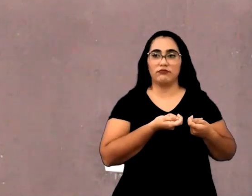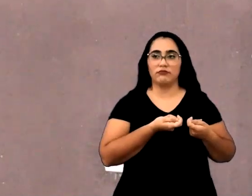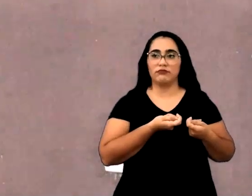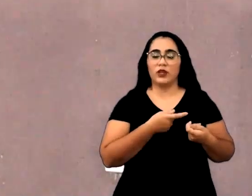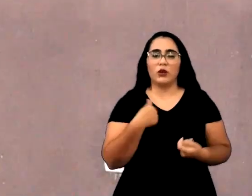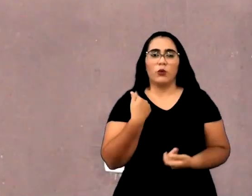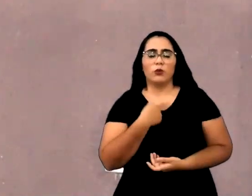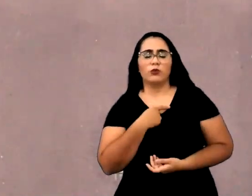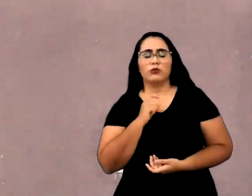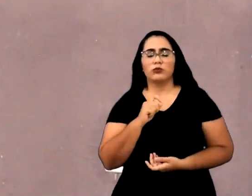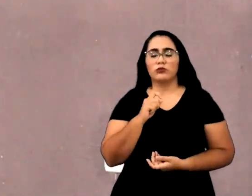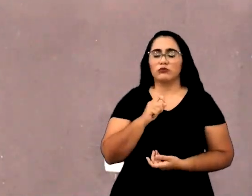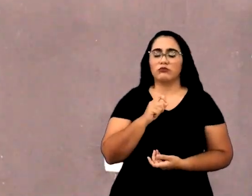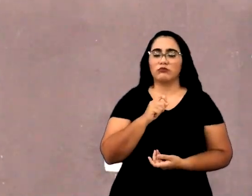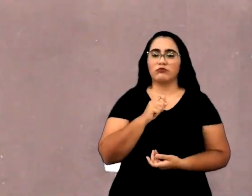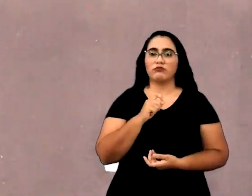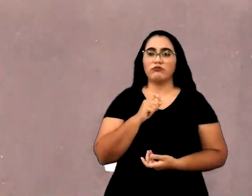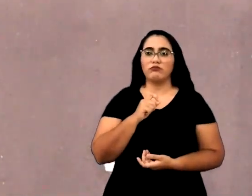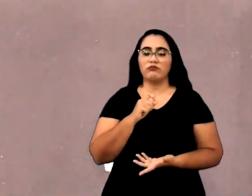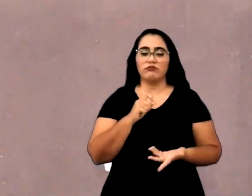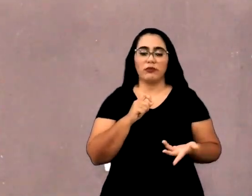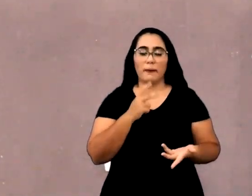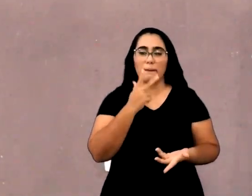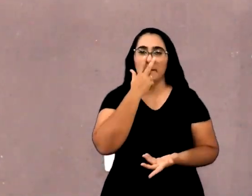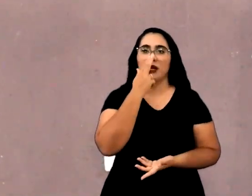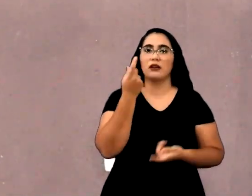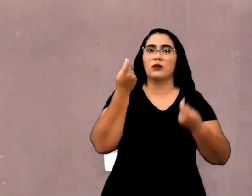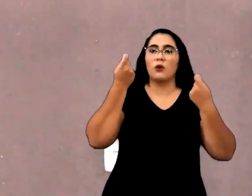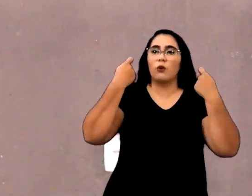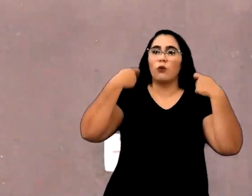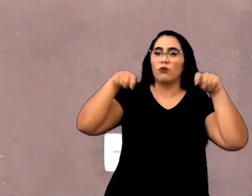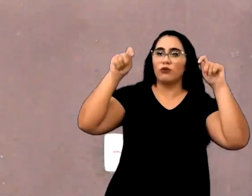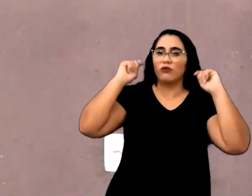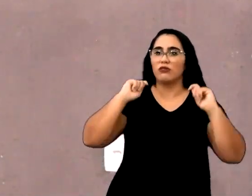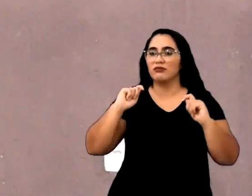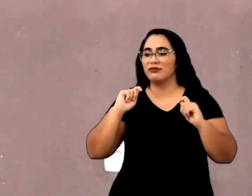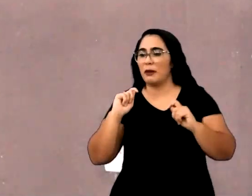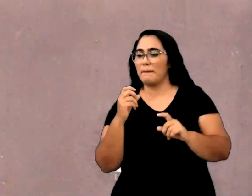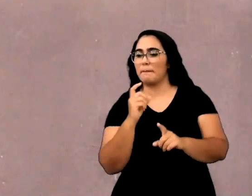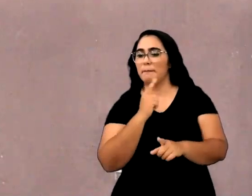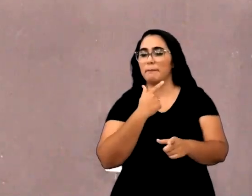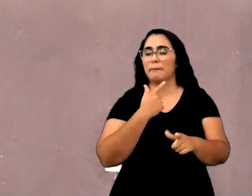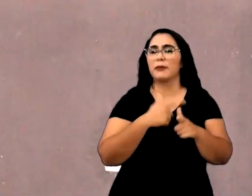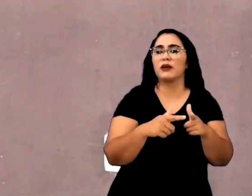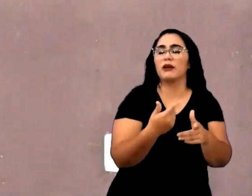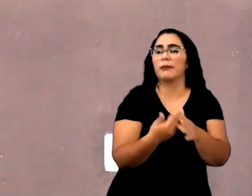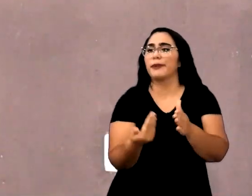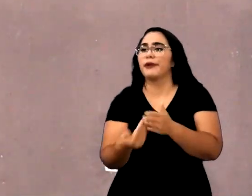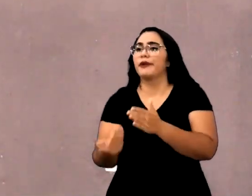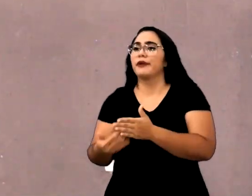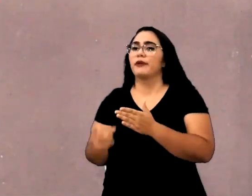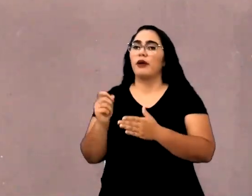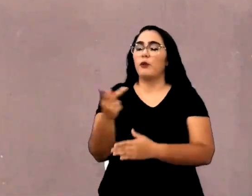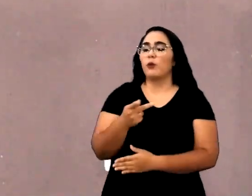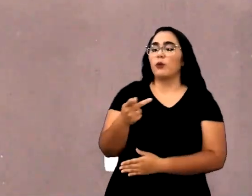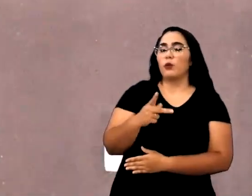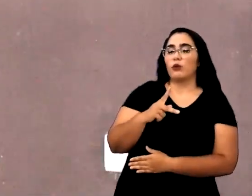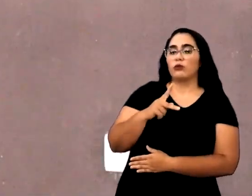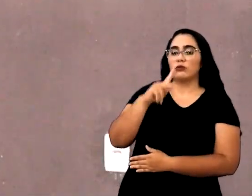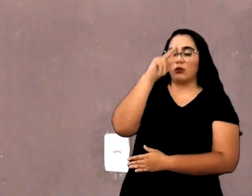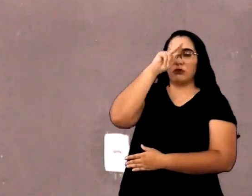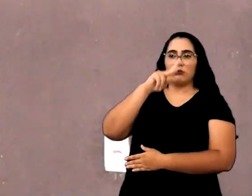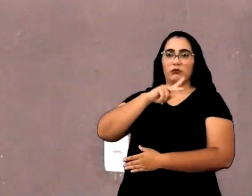Nós não andávamos, mas andávamos como ovelha desgarrada, cada um procurando o seu